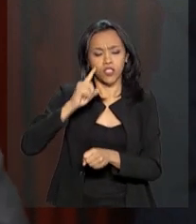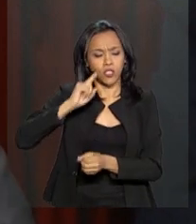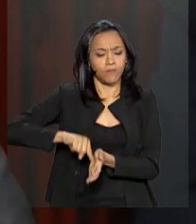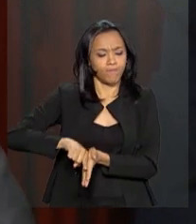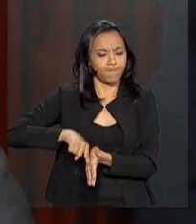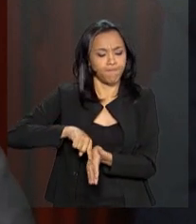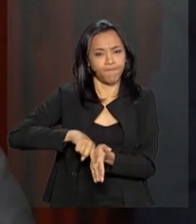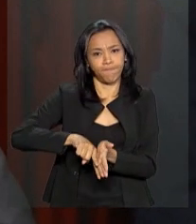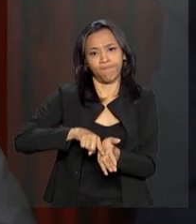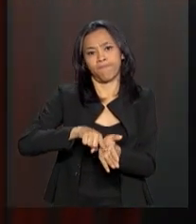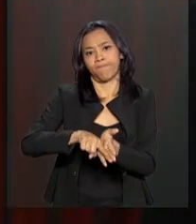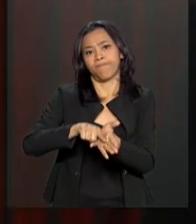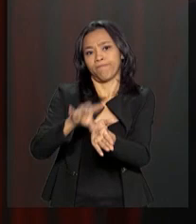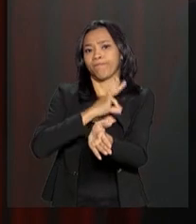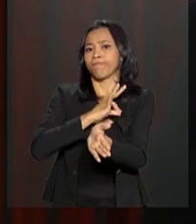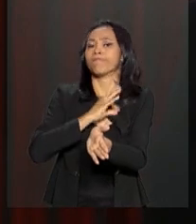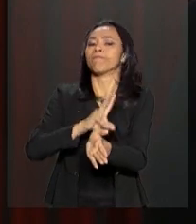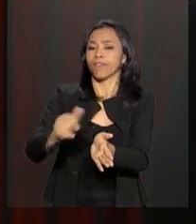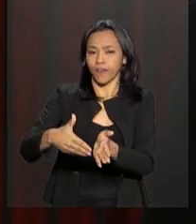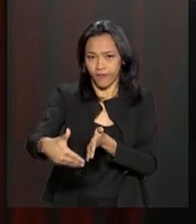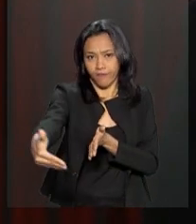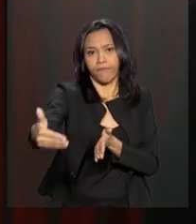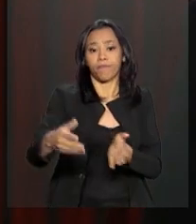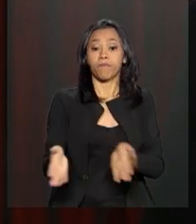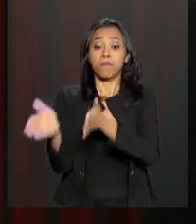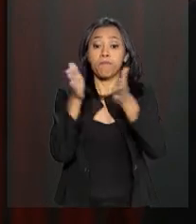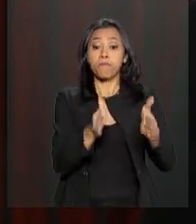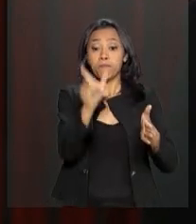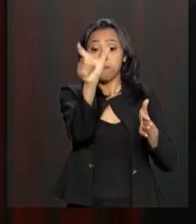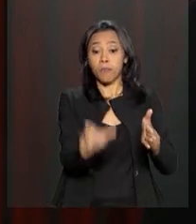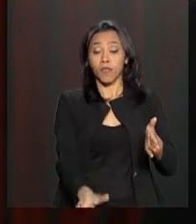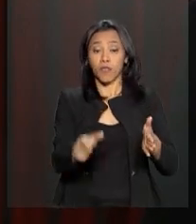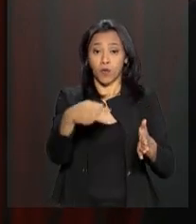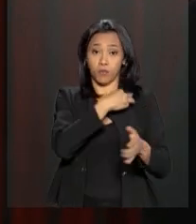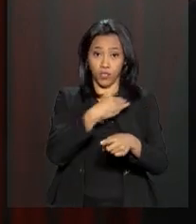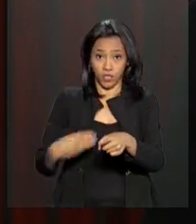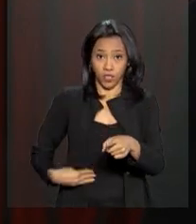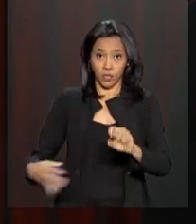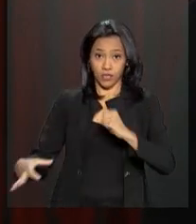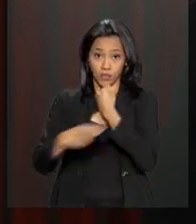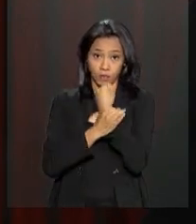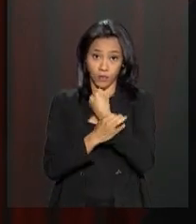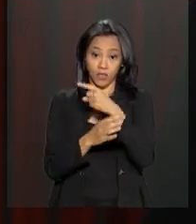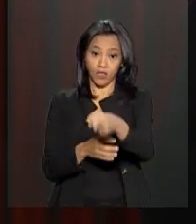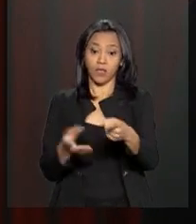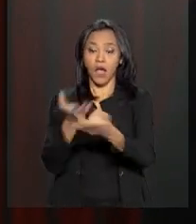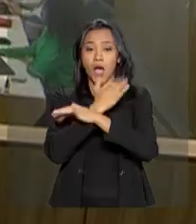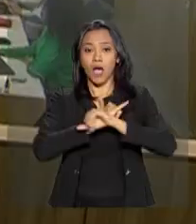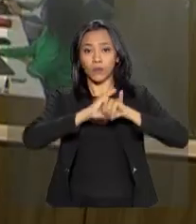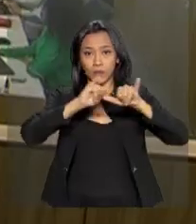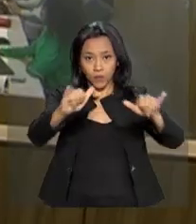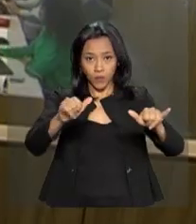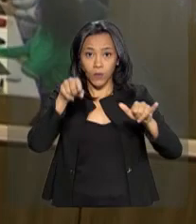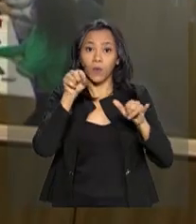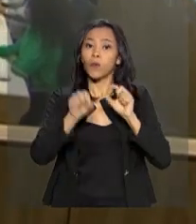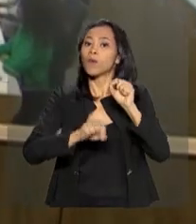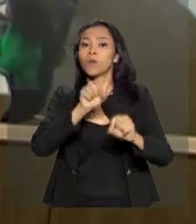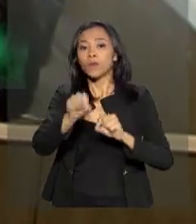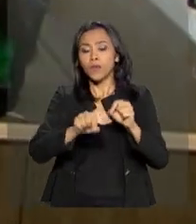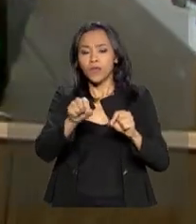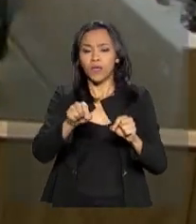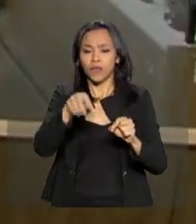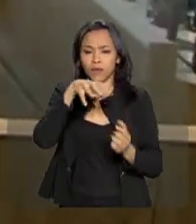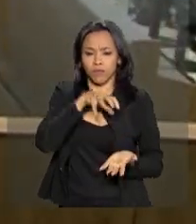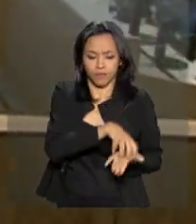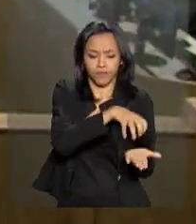dispõe o estado brasileiro já o ministro da segurança raul jungmann anunciou o retorno das atividades do centro integrado de comando e